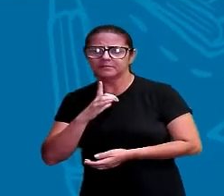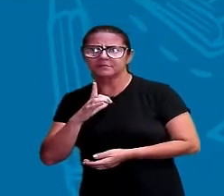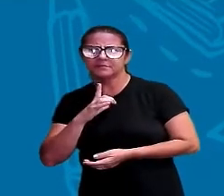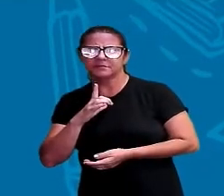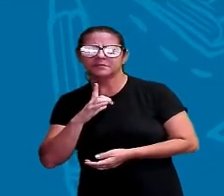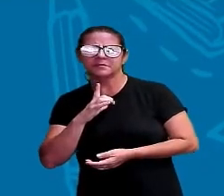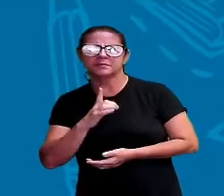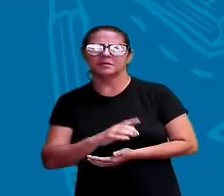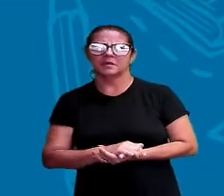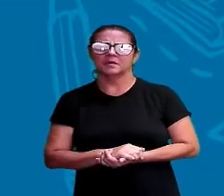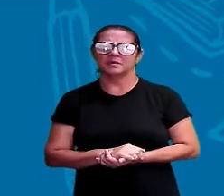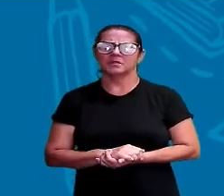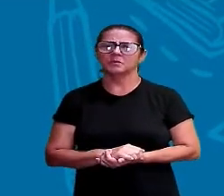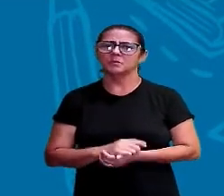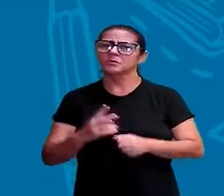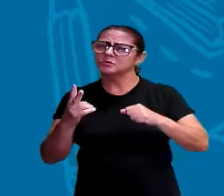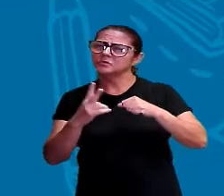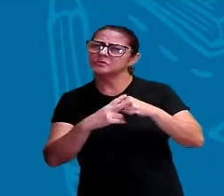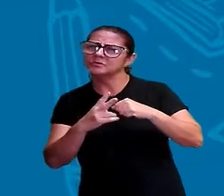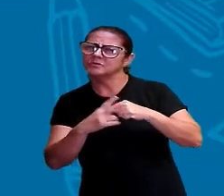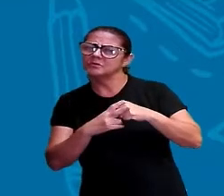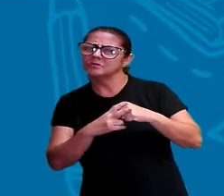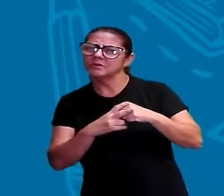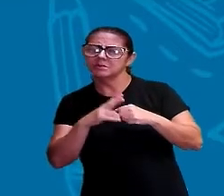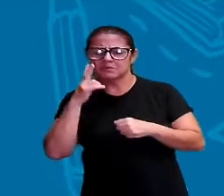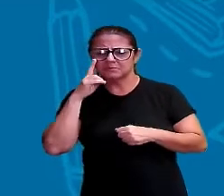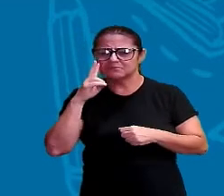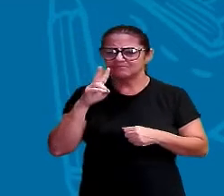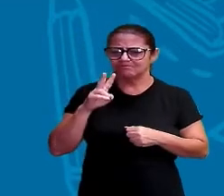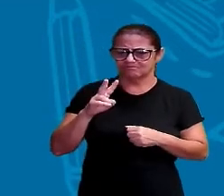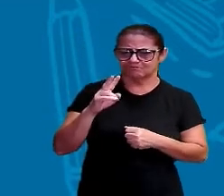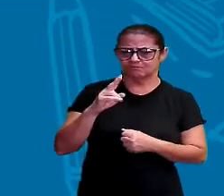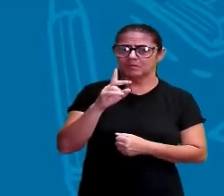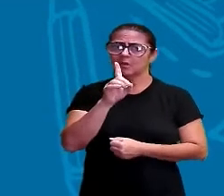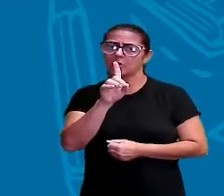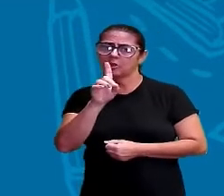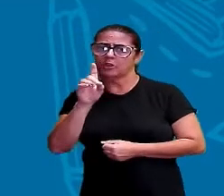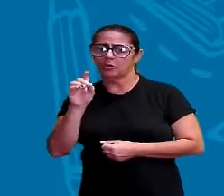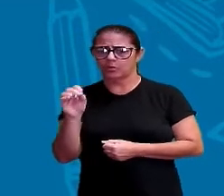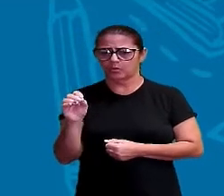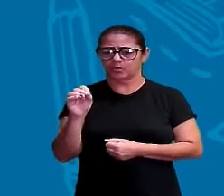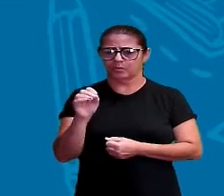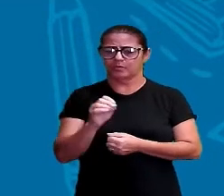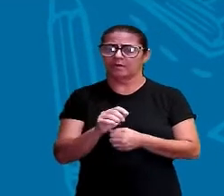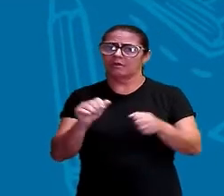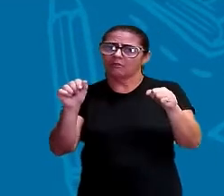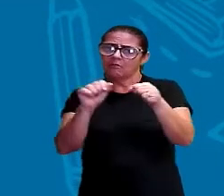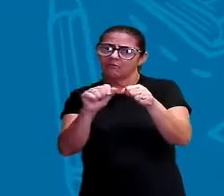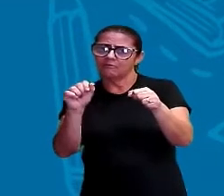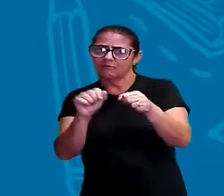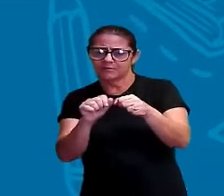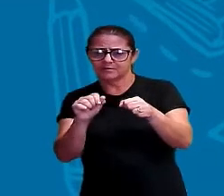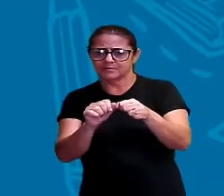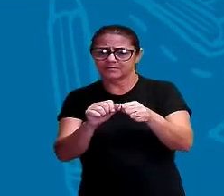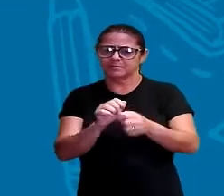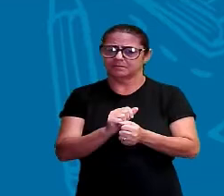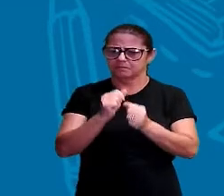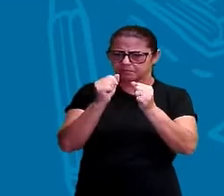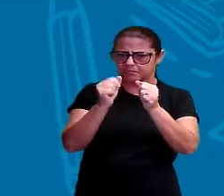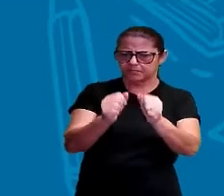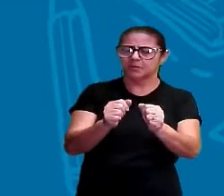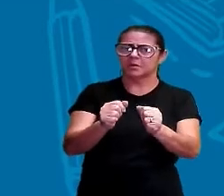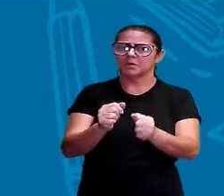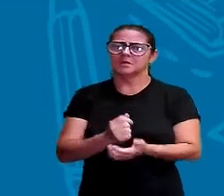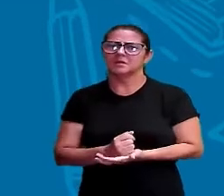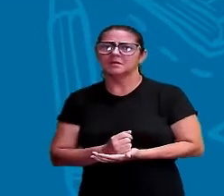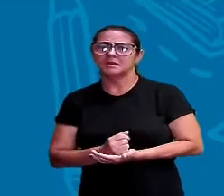quadrinho aí e o verbo que a gente vai analisar é o do. Então, a gente tem o do aí como verbo fazer. Do também pode ser no sentido